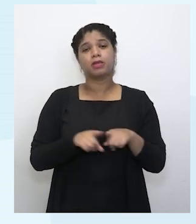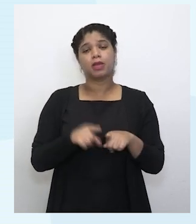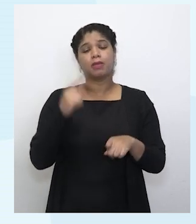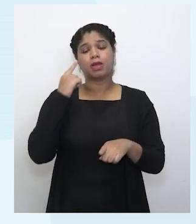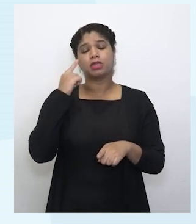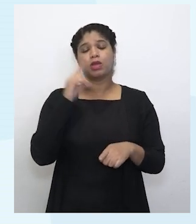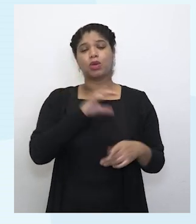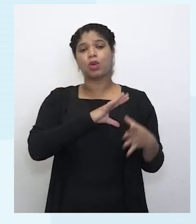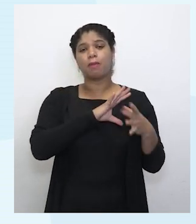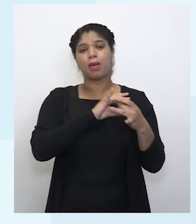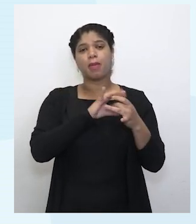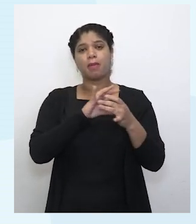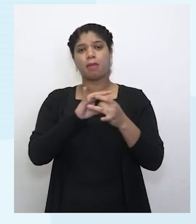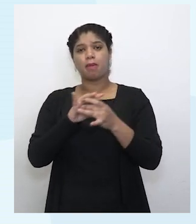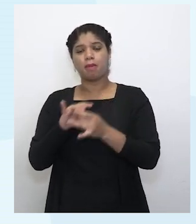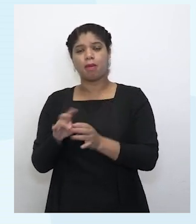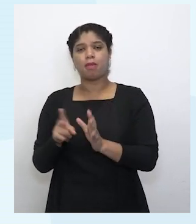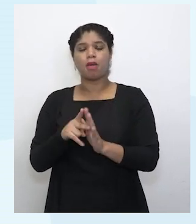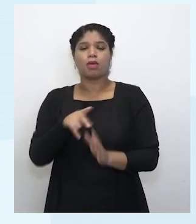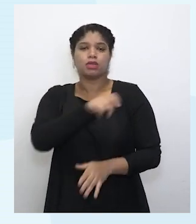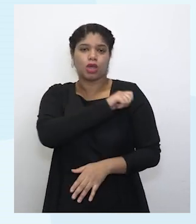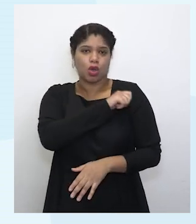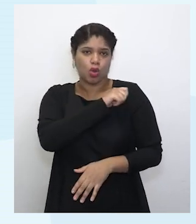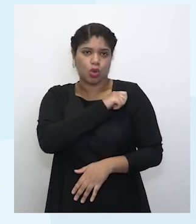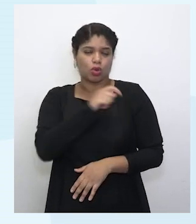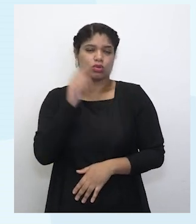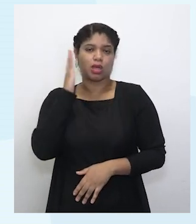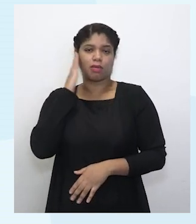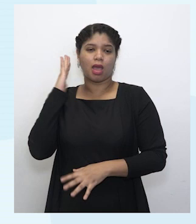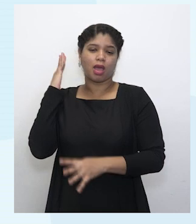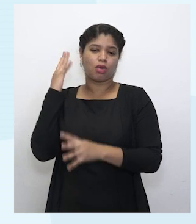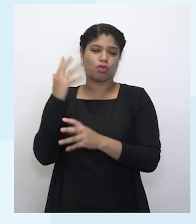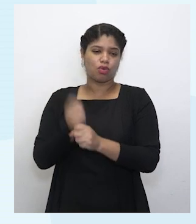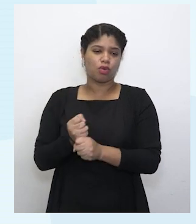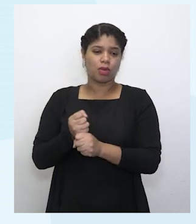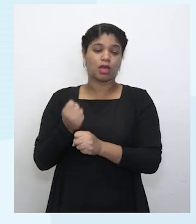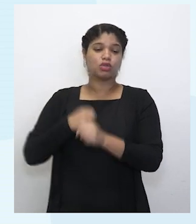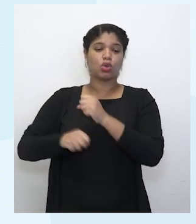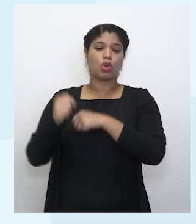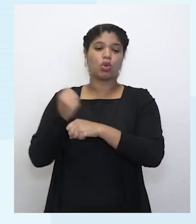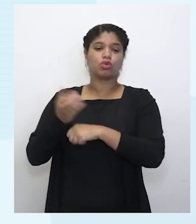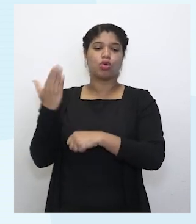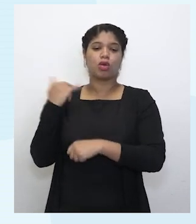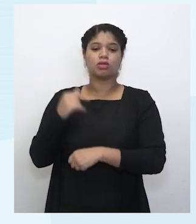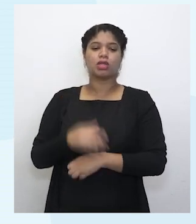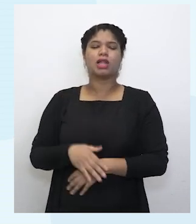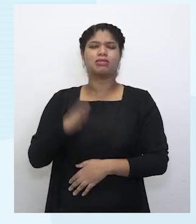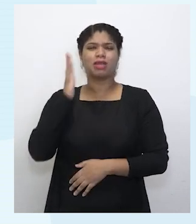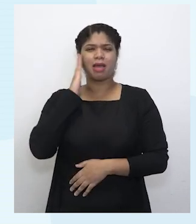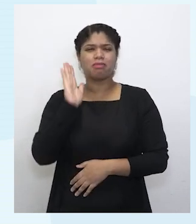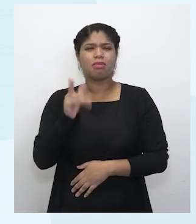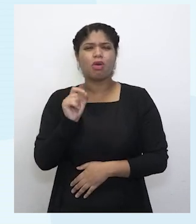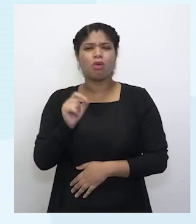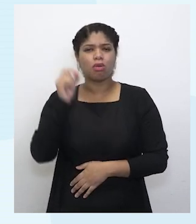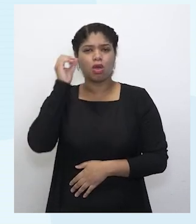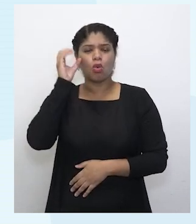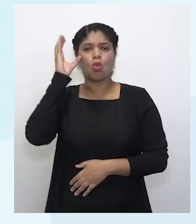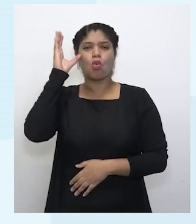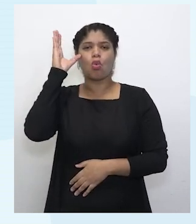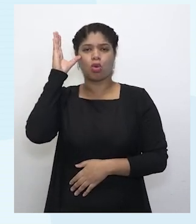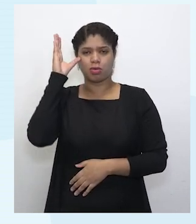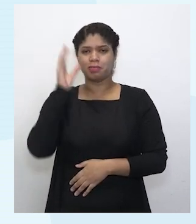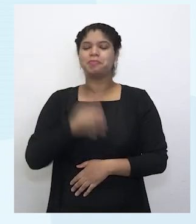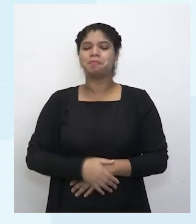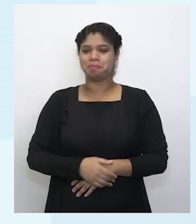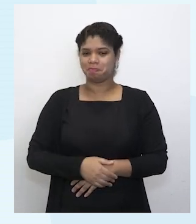contexto histórico do estudante, a bagagem que ele traz do ano anterior, né, dos seus conhecimentos. Muito